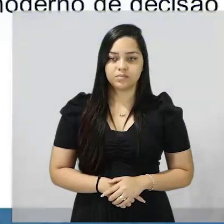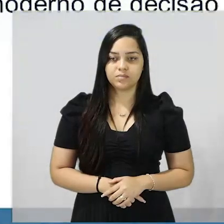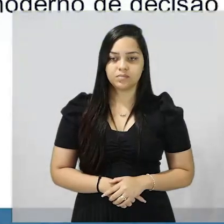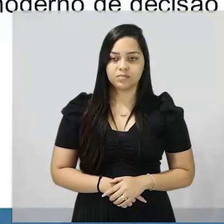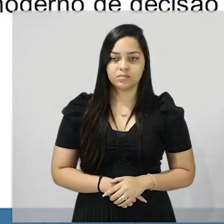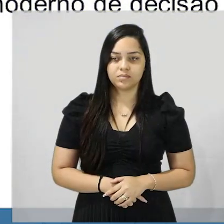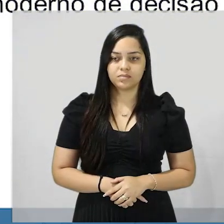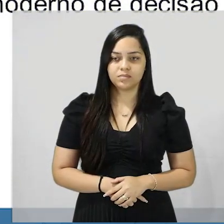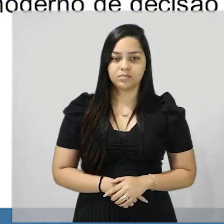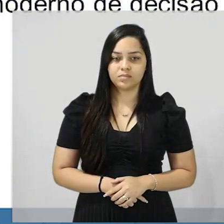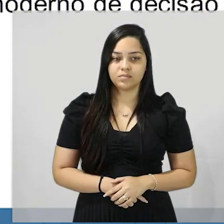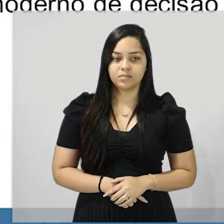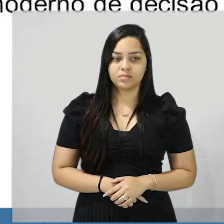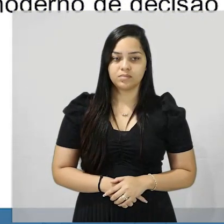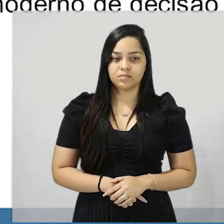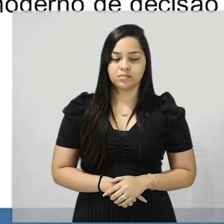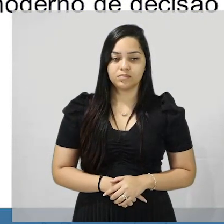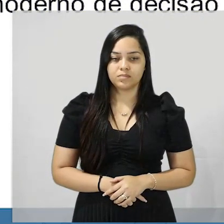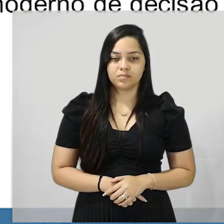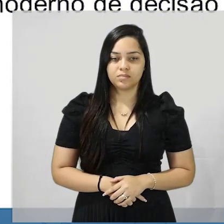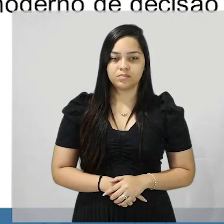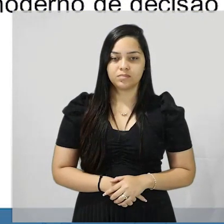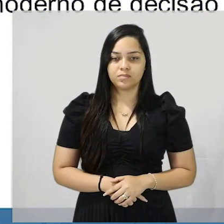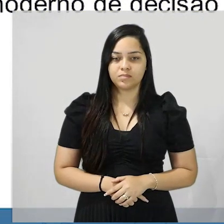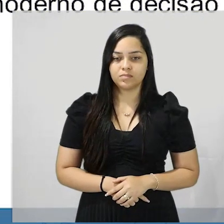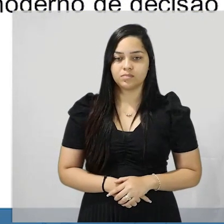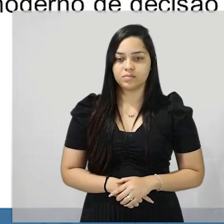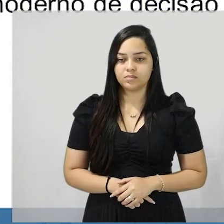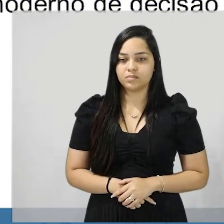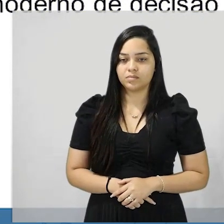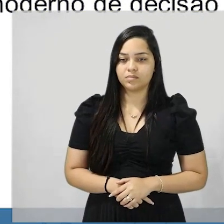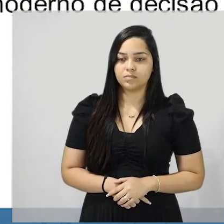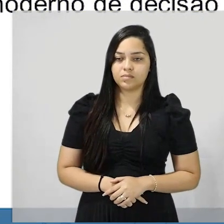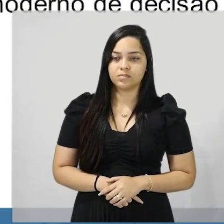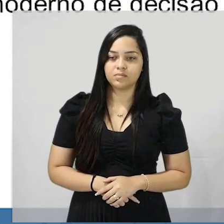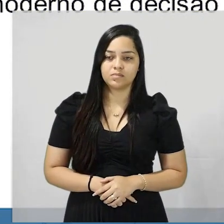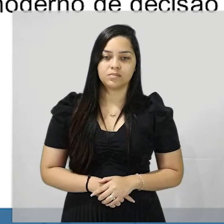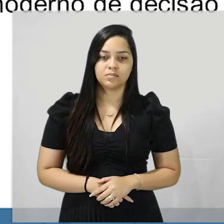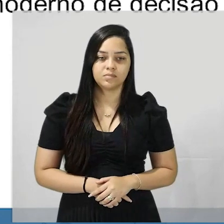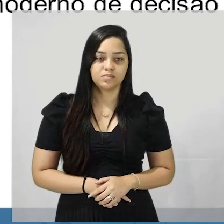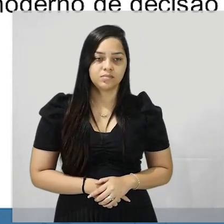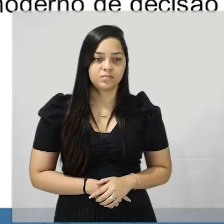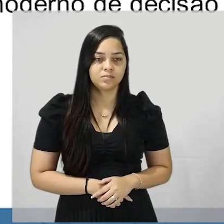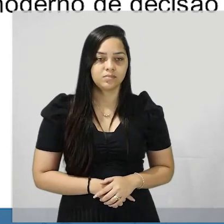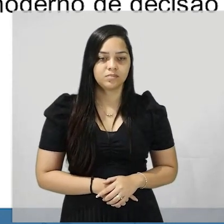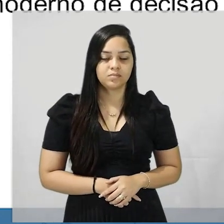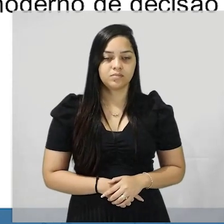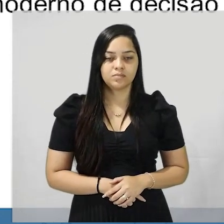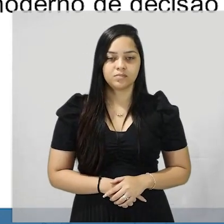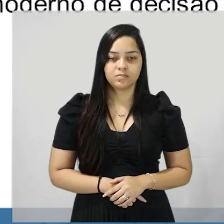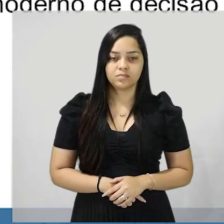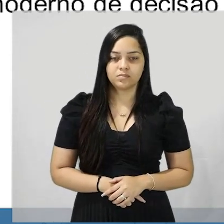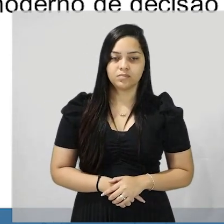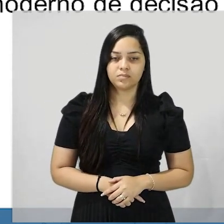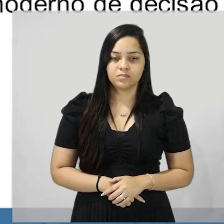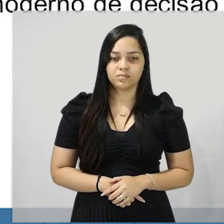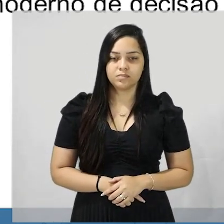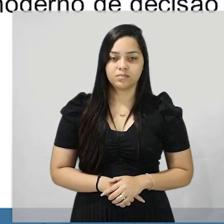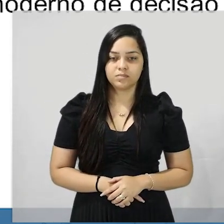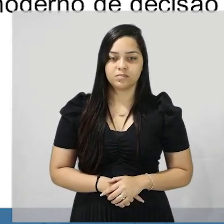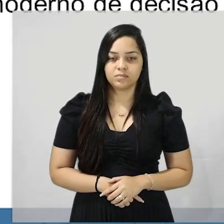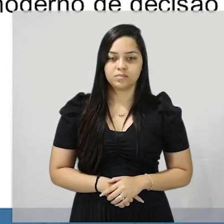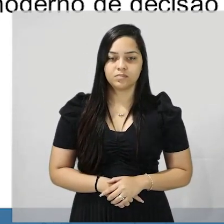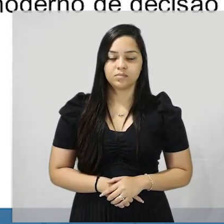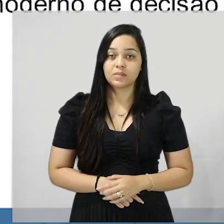de seu grupo como acusadores. Se for decidido que o julgado não tem direito de ser registrado como cidadão, a cidade o vende como escravo. Olha